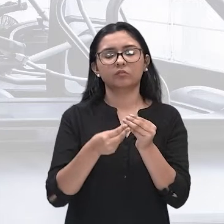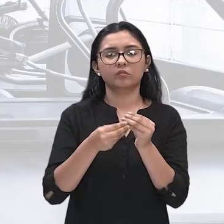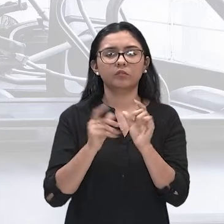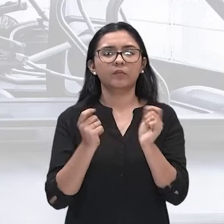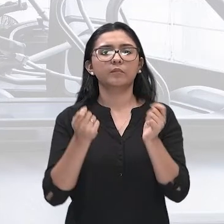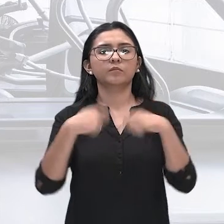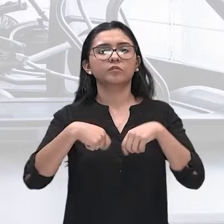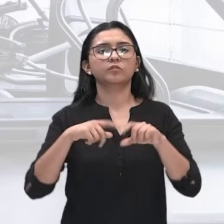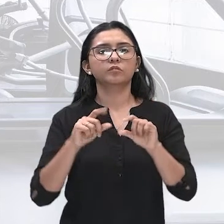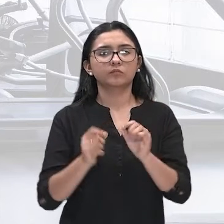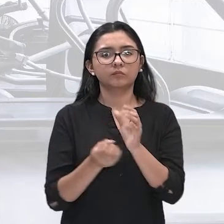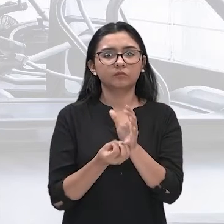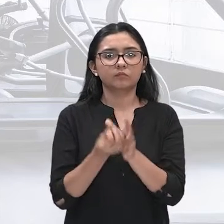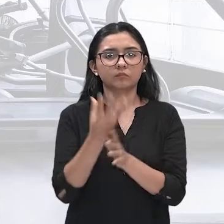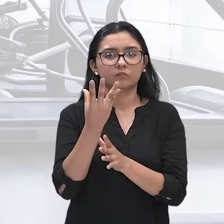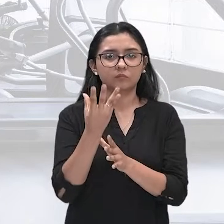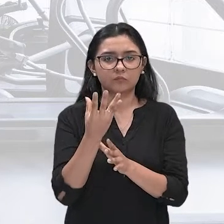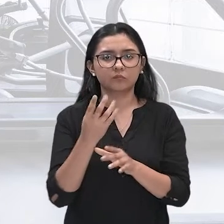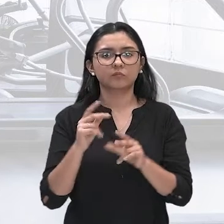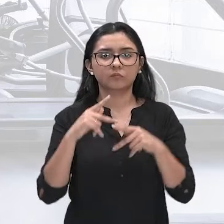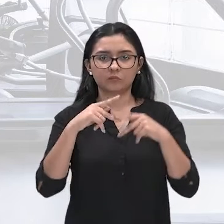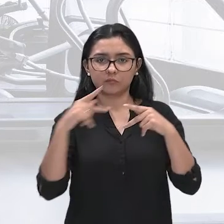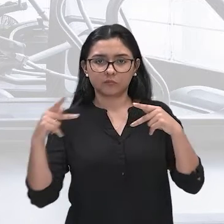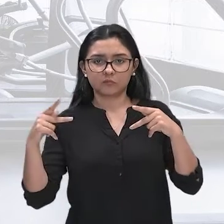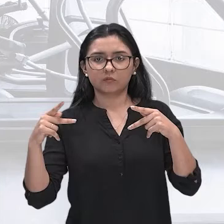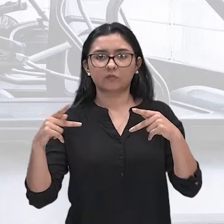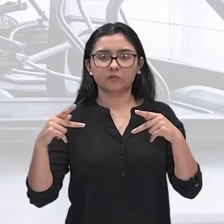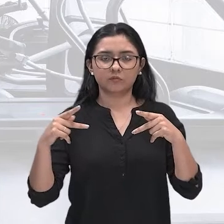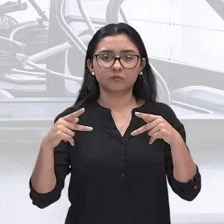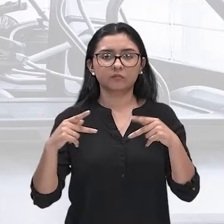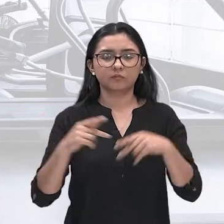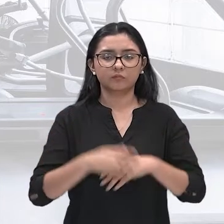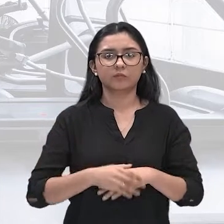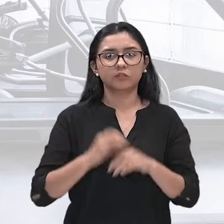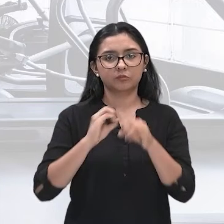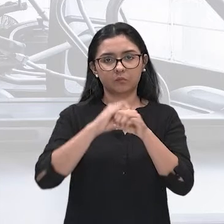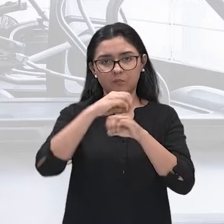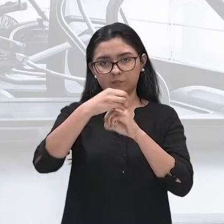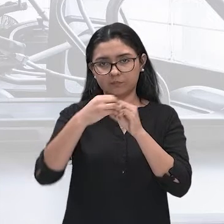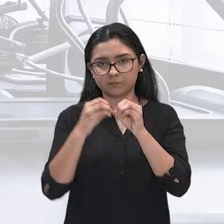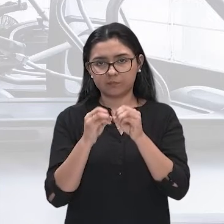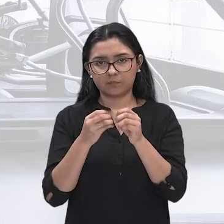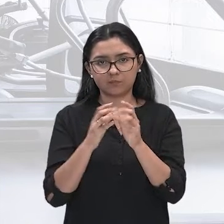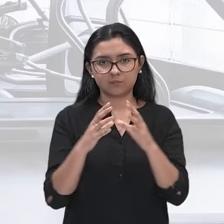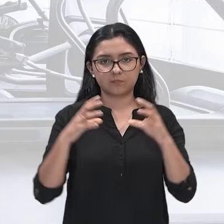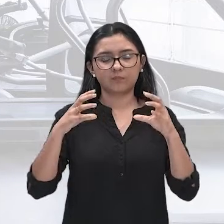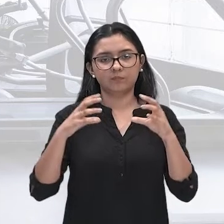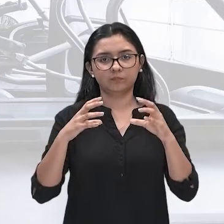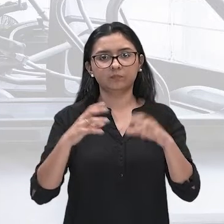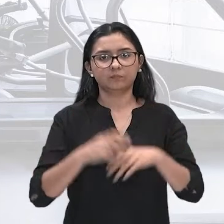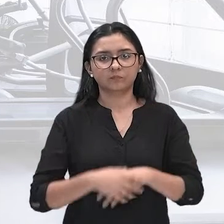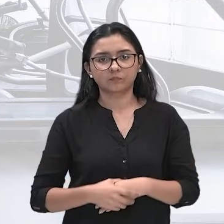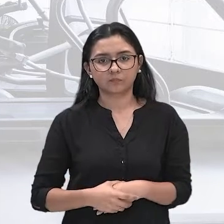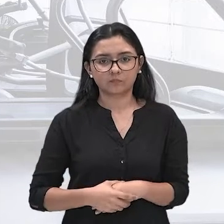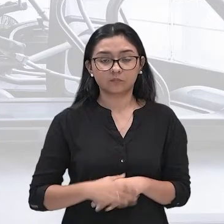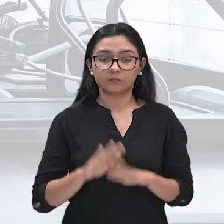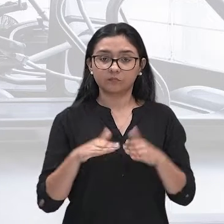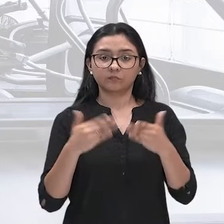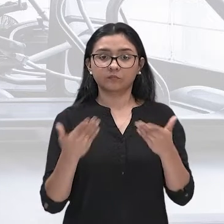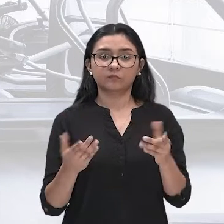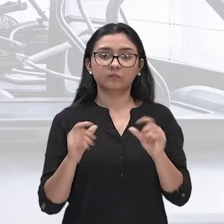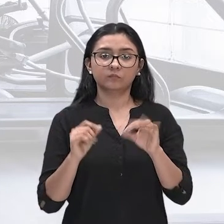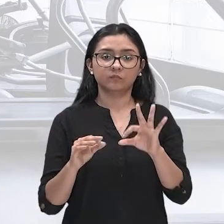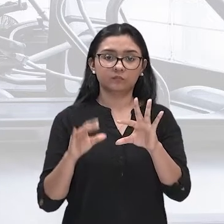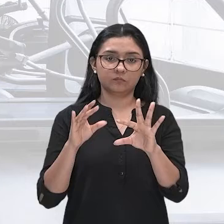formar, que vão gerar essas proteínas, essas macromoléculas, tá bom? Então, os aminoácidos são os